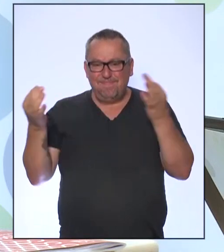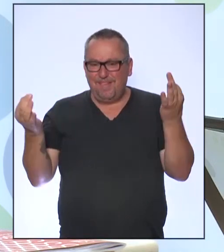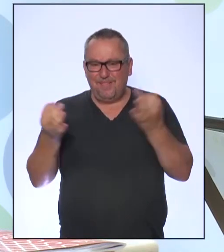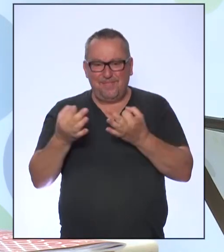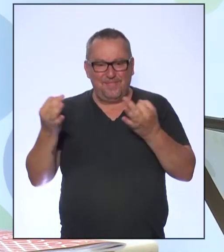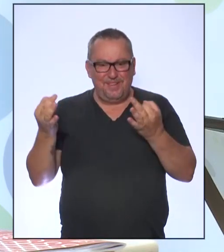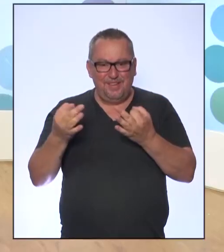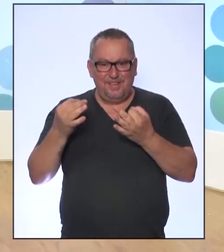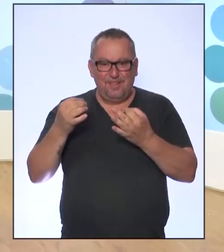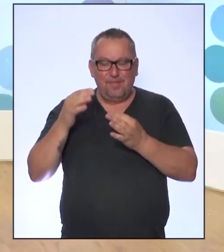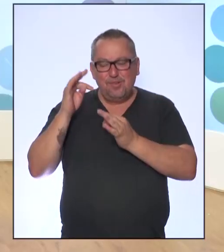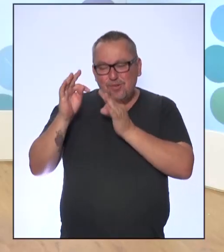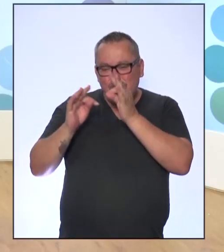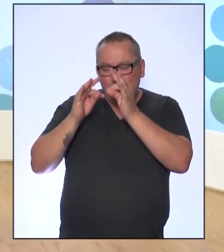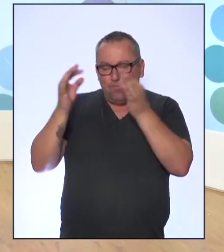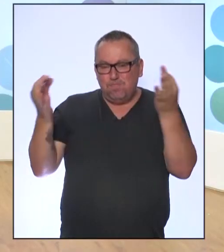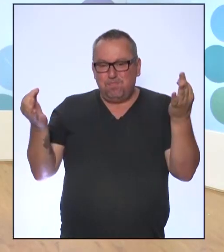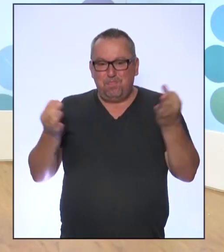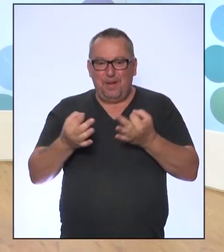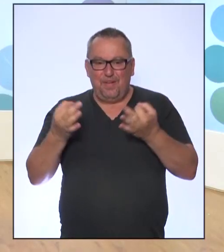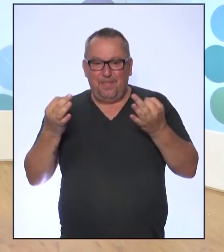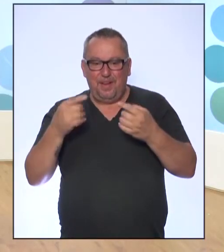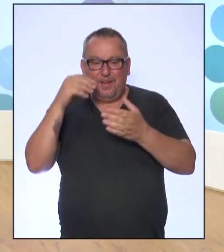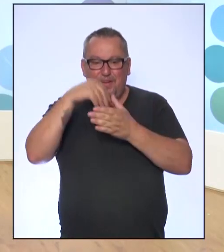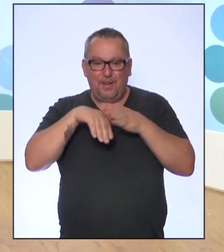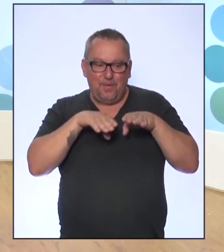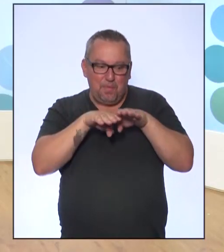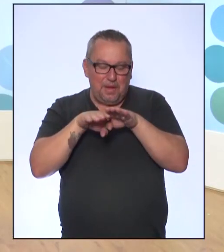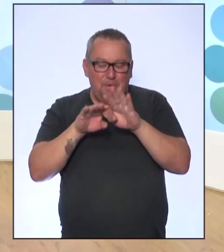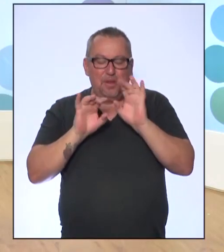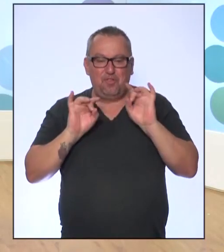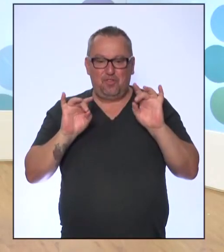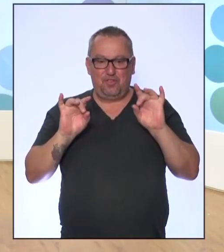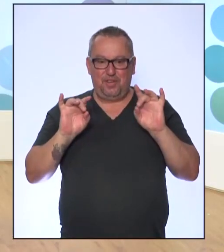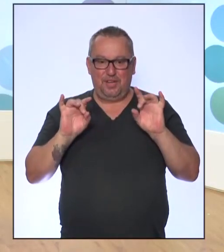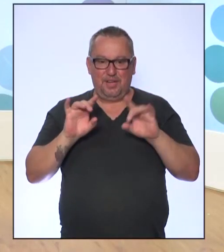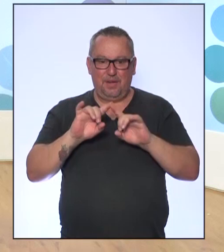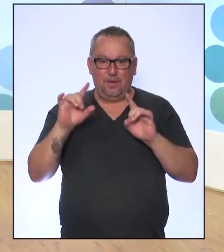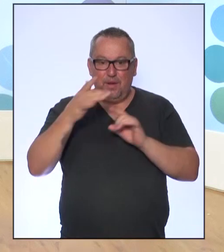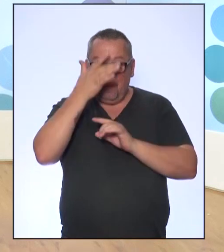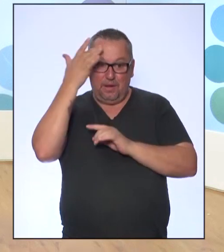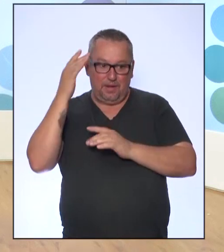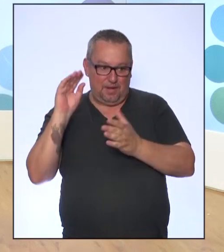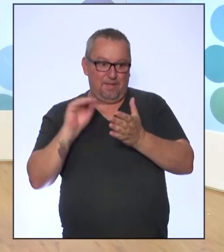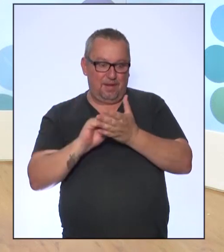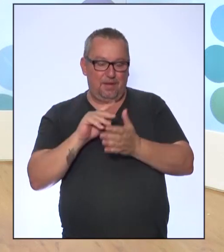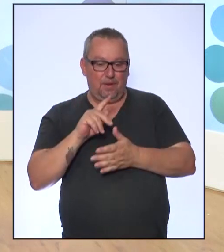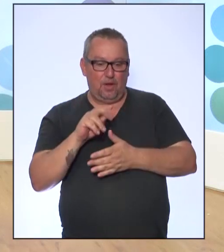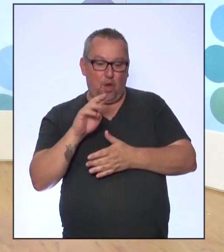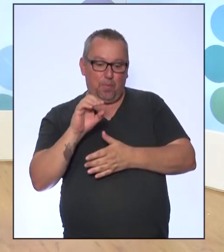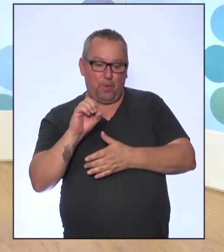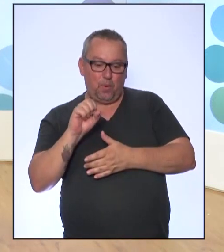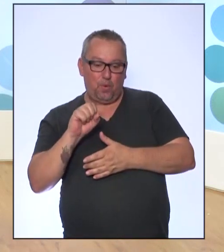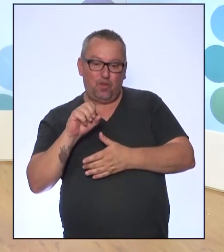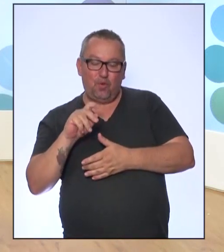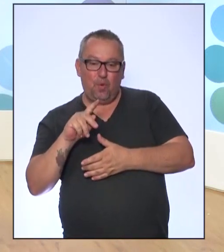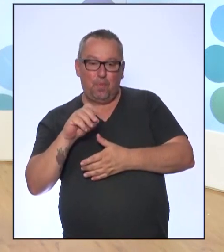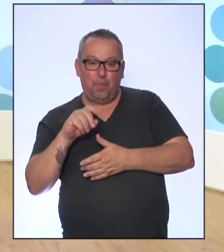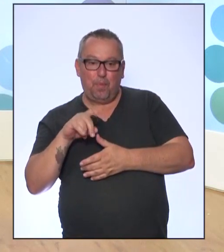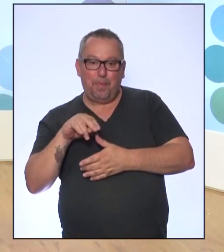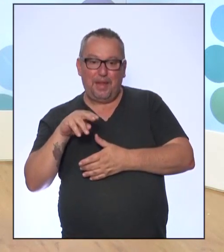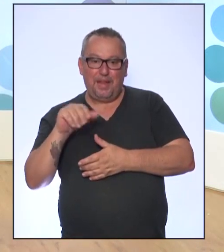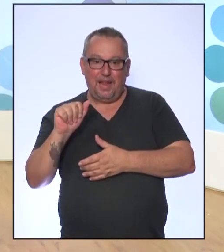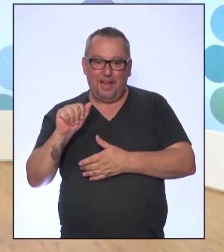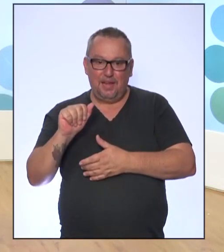assim. Mais elaborado, mais né? assim, dentro da norma padrão. Mais elaborado. Então, quando alguém falar, coloquem prosopopeia. Uma palavrinha aí para